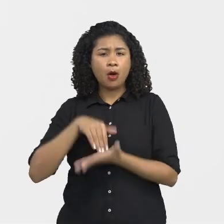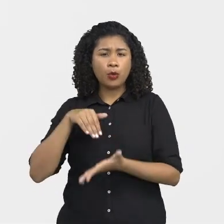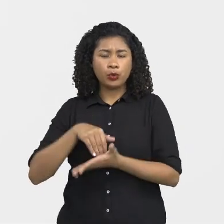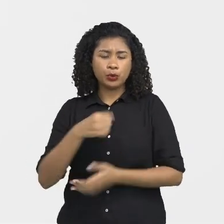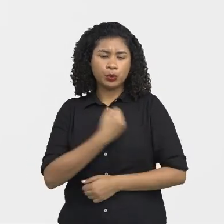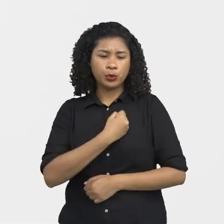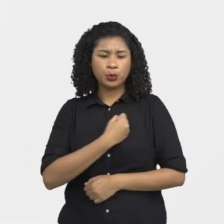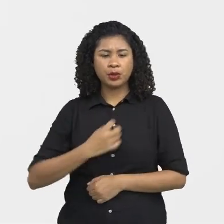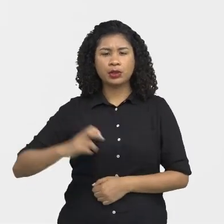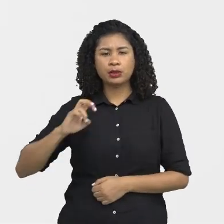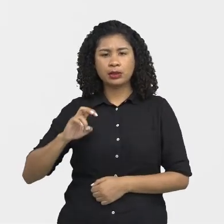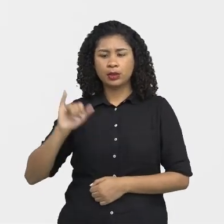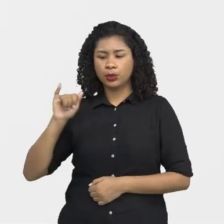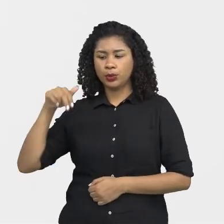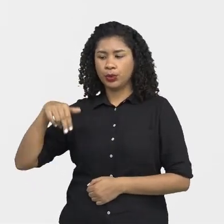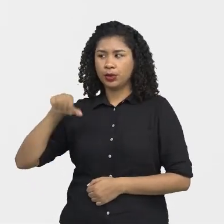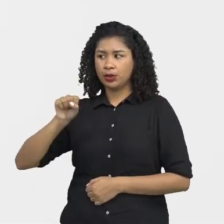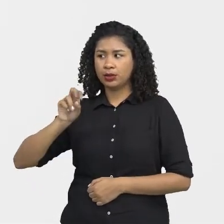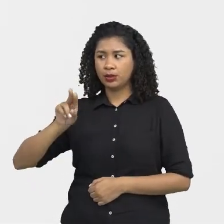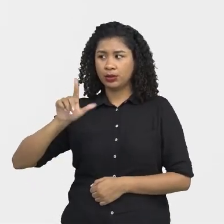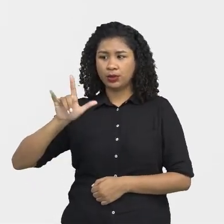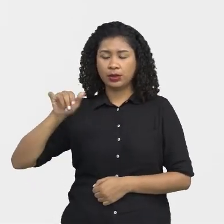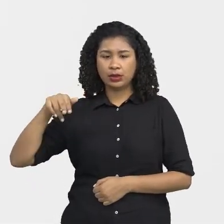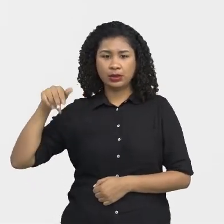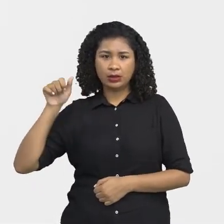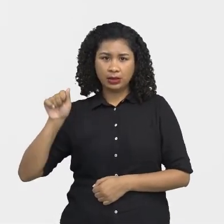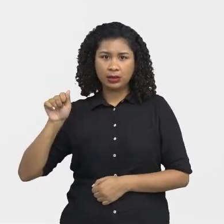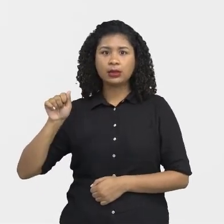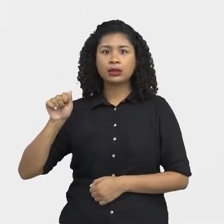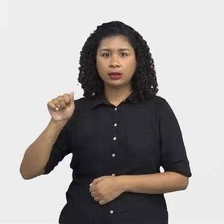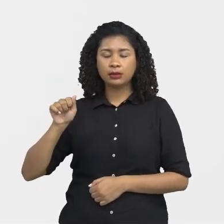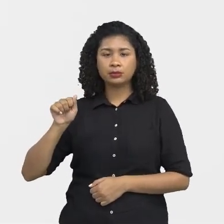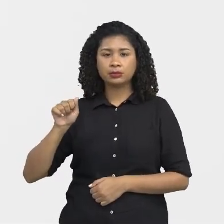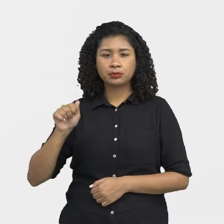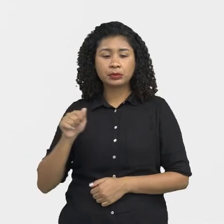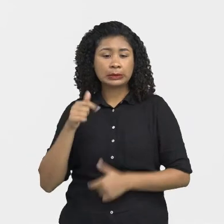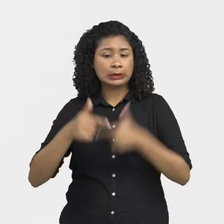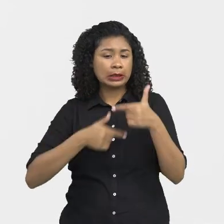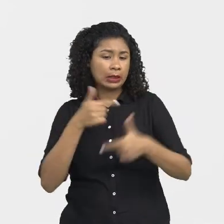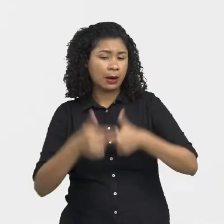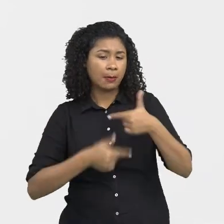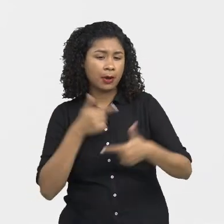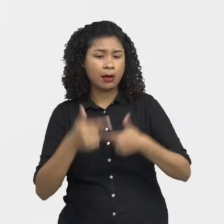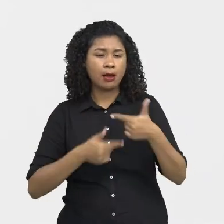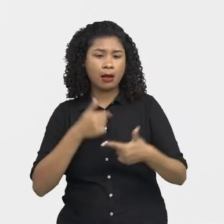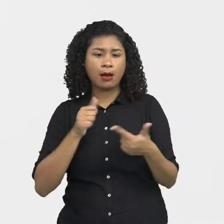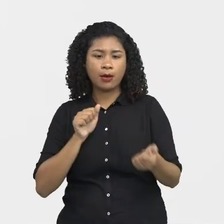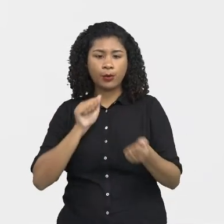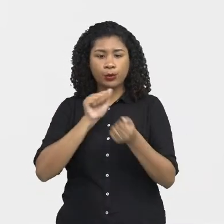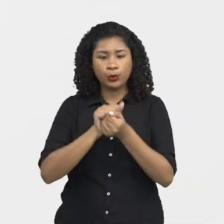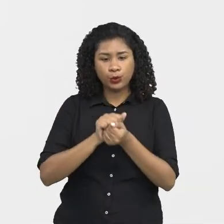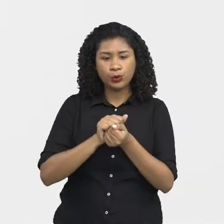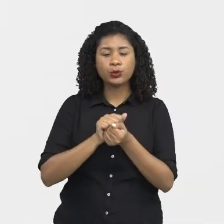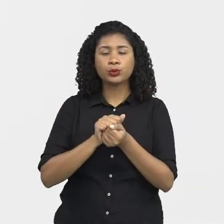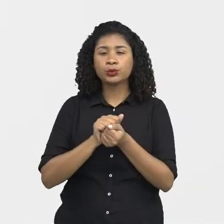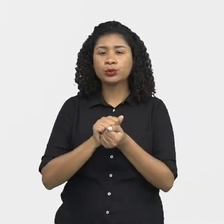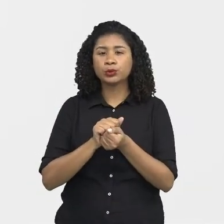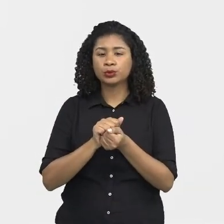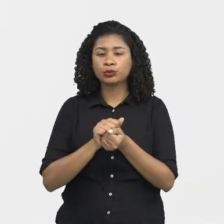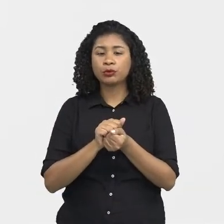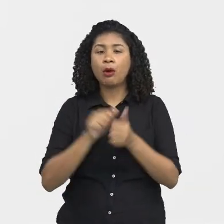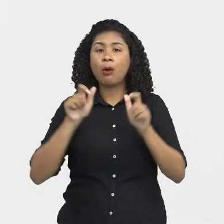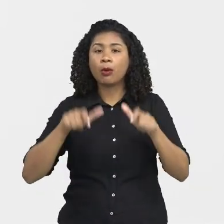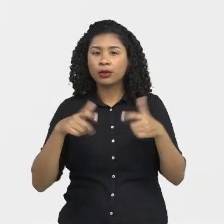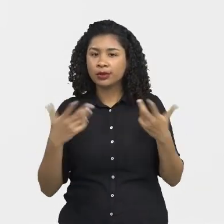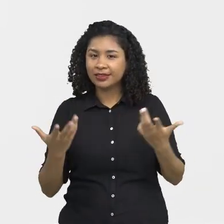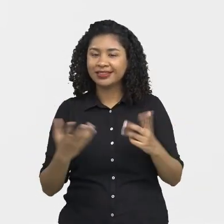é a insulina, que ela vai trabalhar ali, ó, junto com o glucagon, né? E aí ele é produzido onde? No